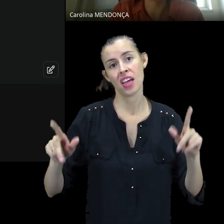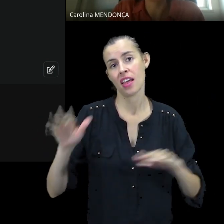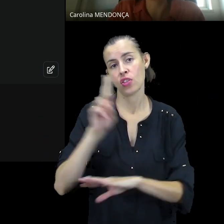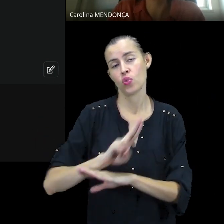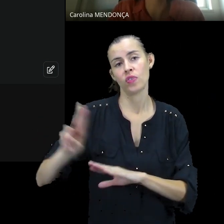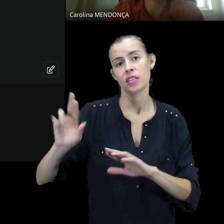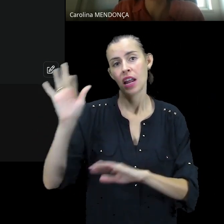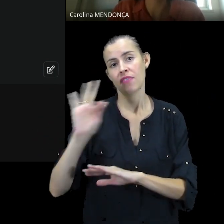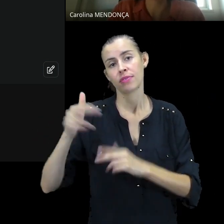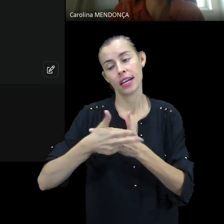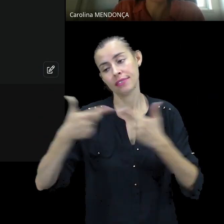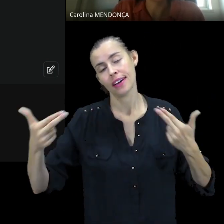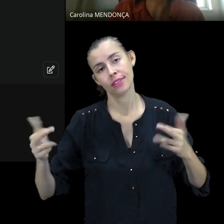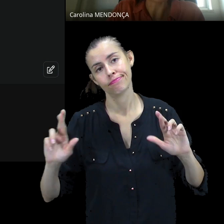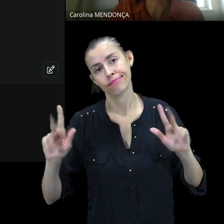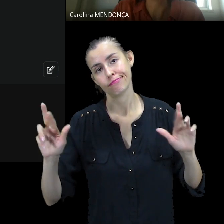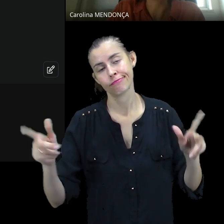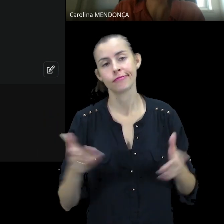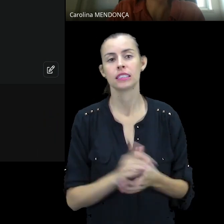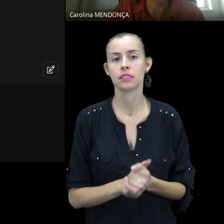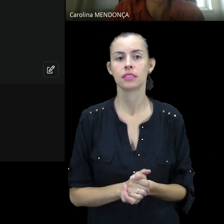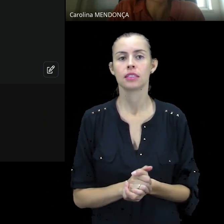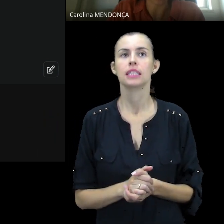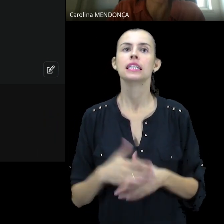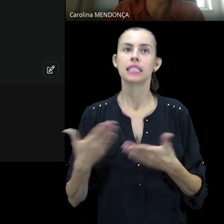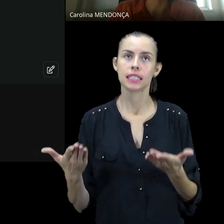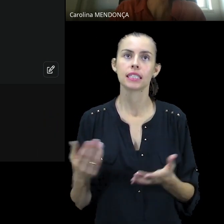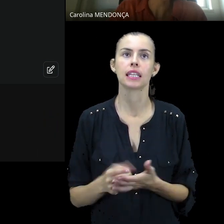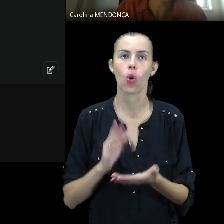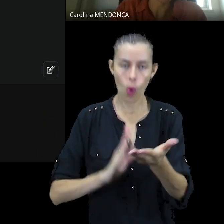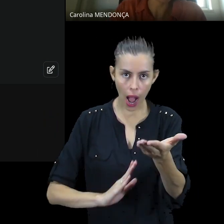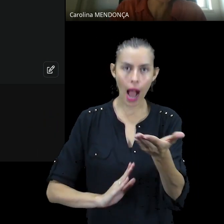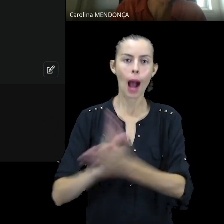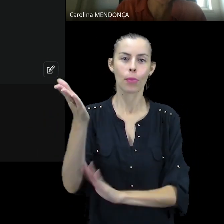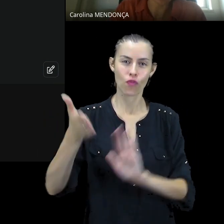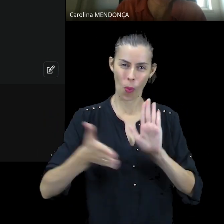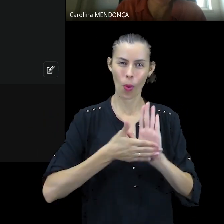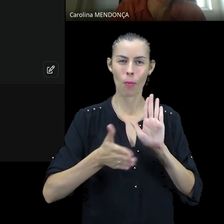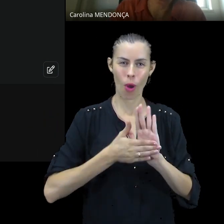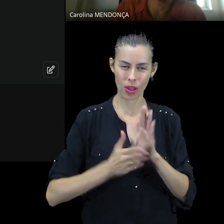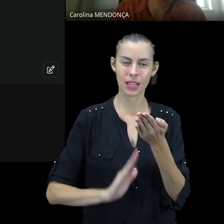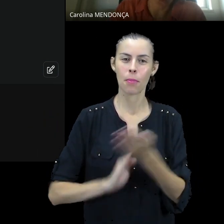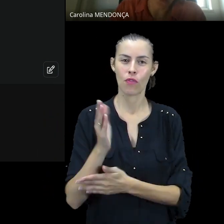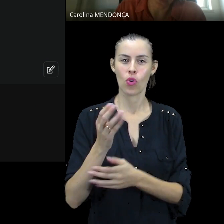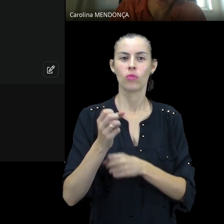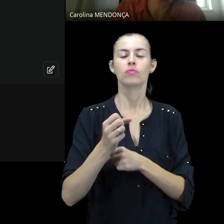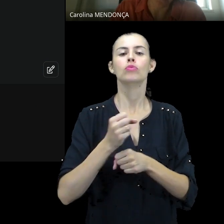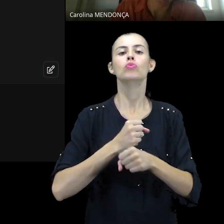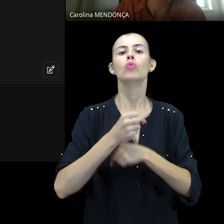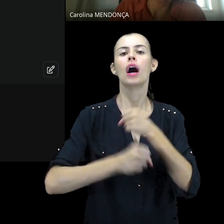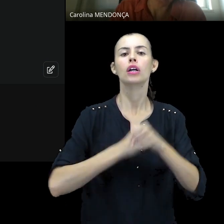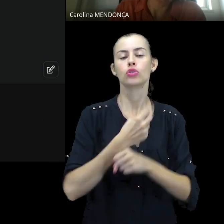seus conteúdos, e que a gente tem mais dificuldade de fazer esse diálogo. Mas aí a gente aprovou essa